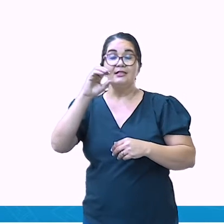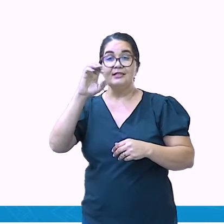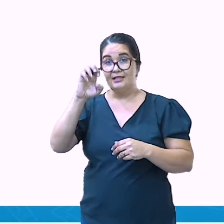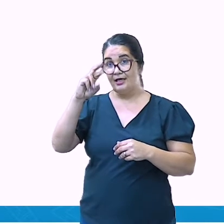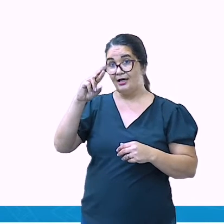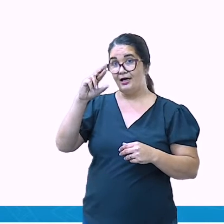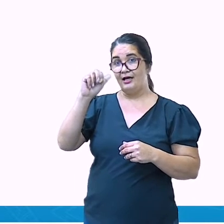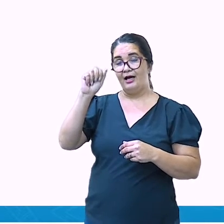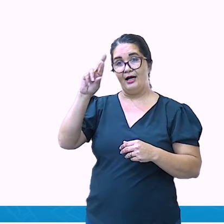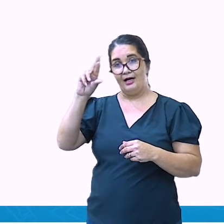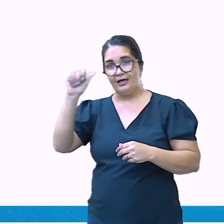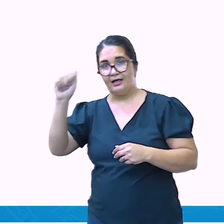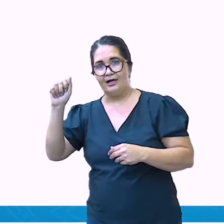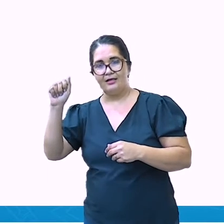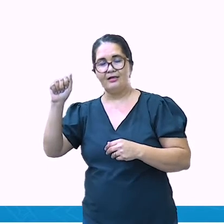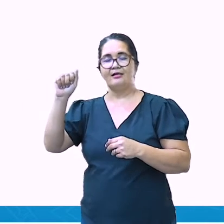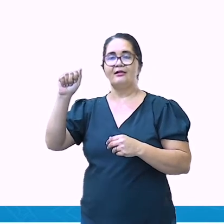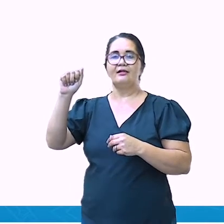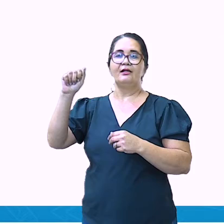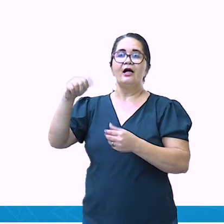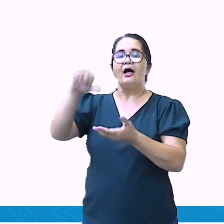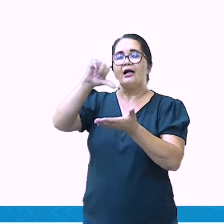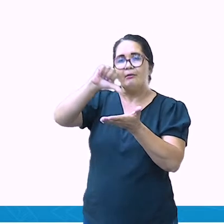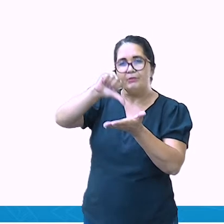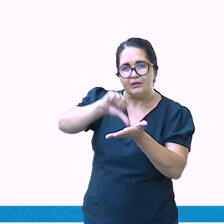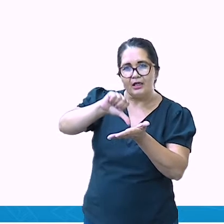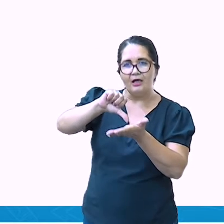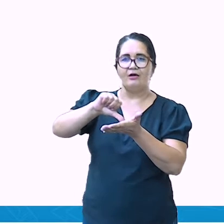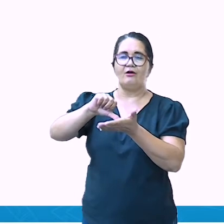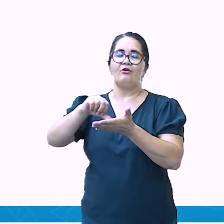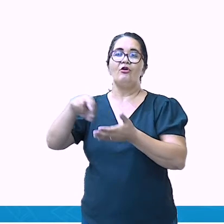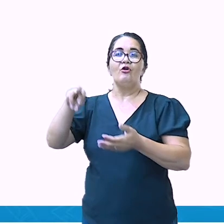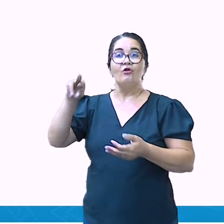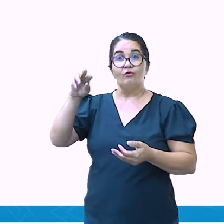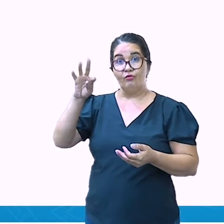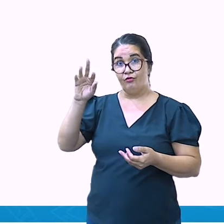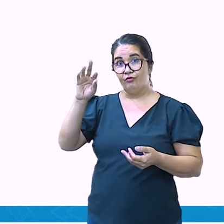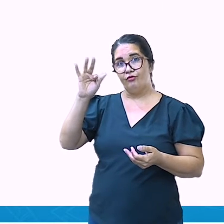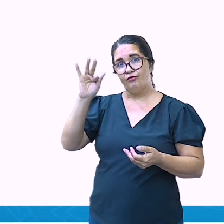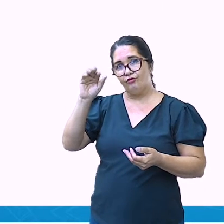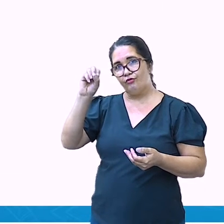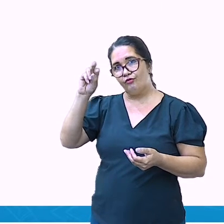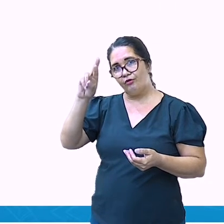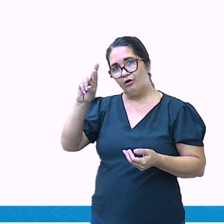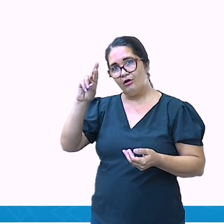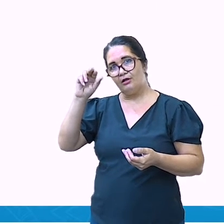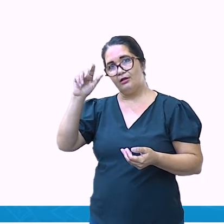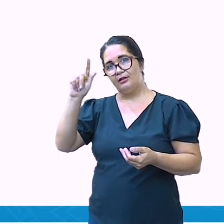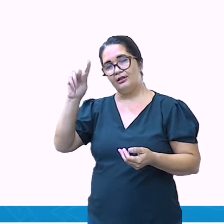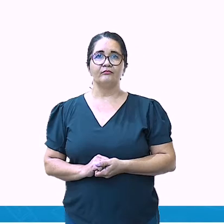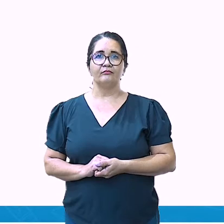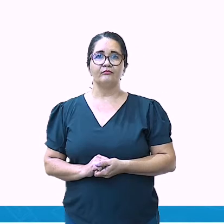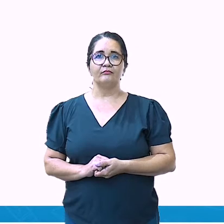a capital Fortaleza. Rio Grande do Norte, a capital é